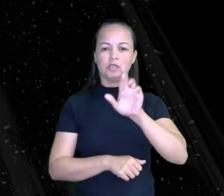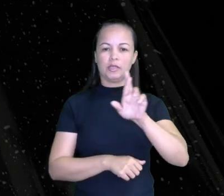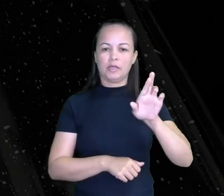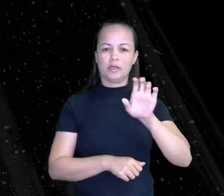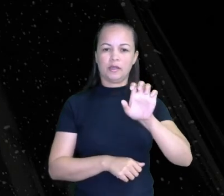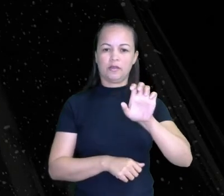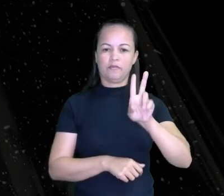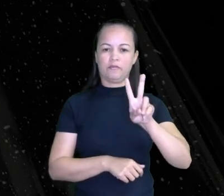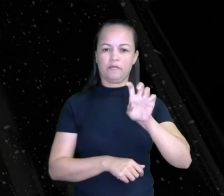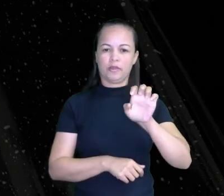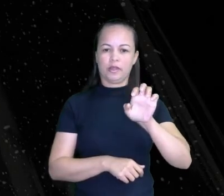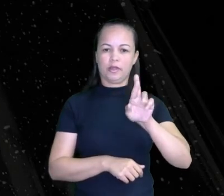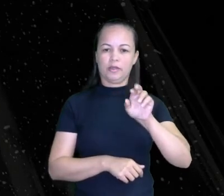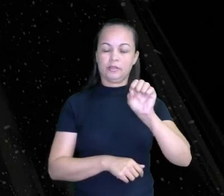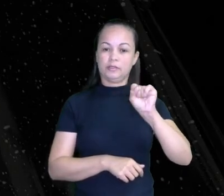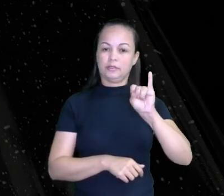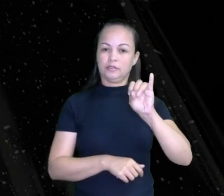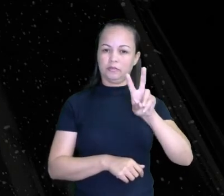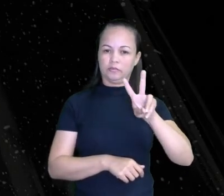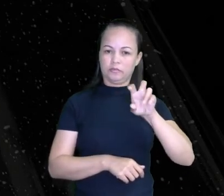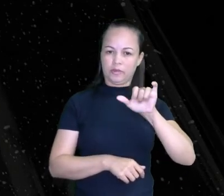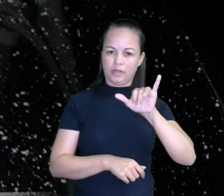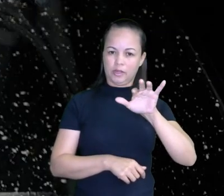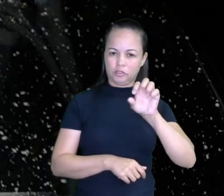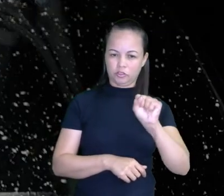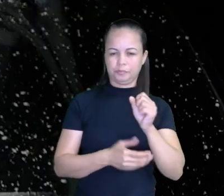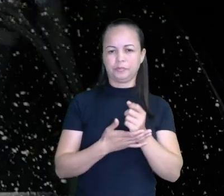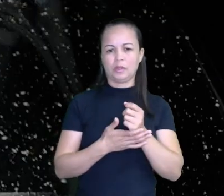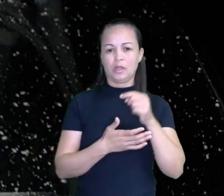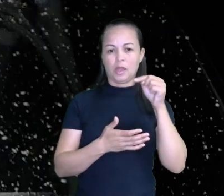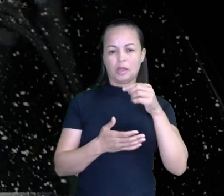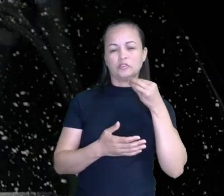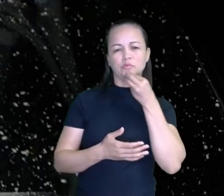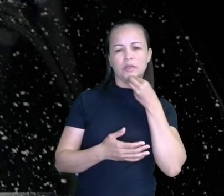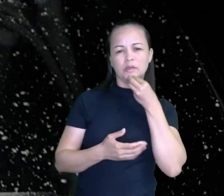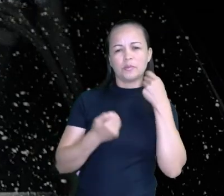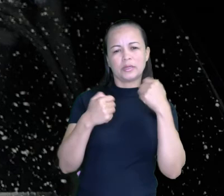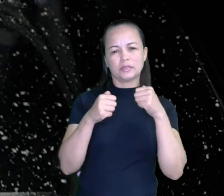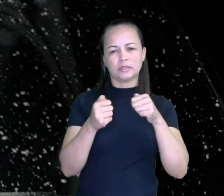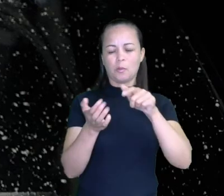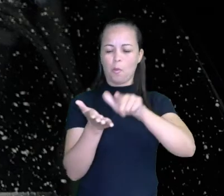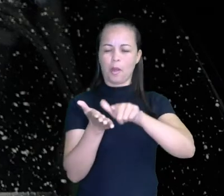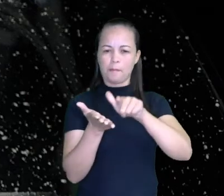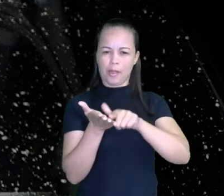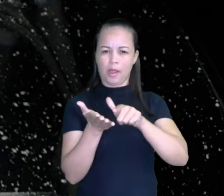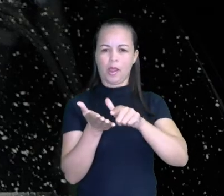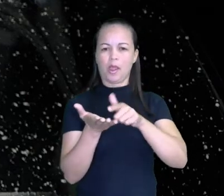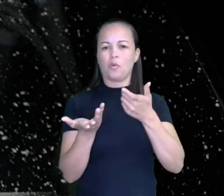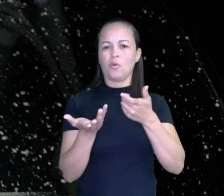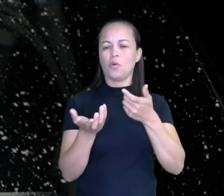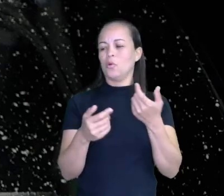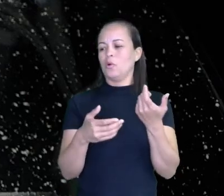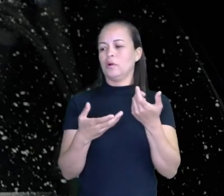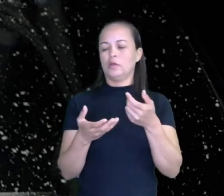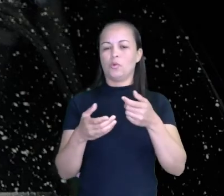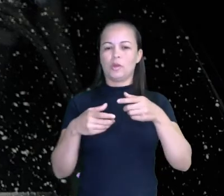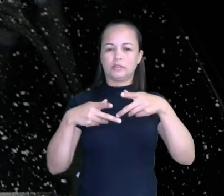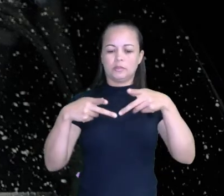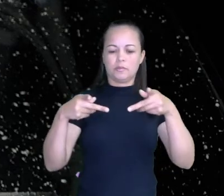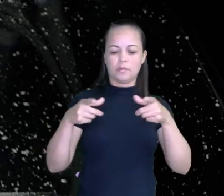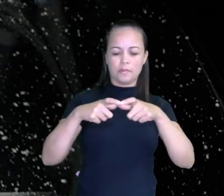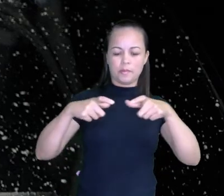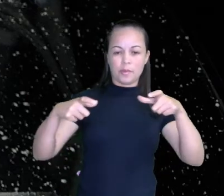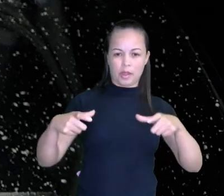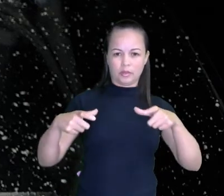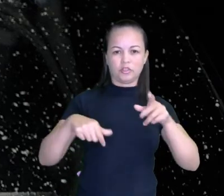Transformações irreversíveis. A queima do papel. Para esse experimento, vamos usar uma folha de papel, um recipiente de vidro